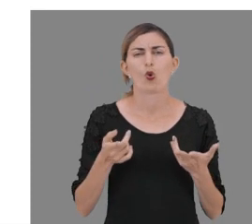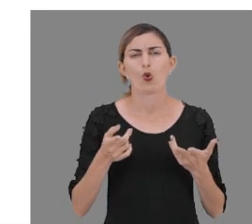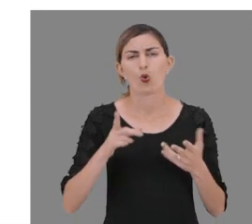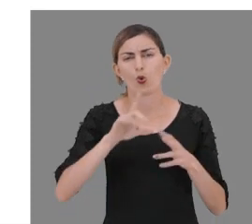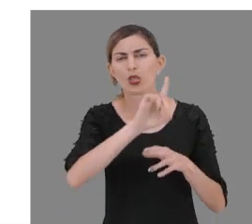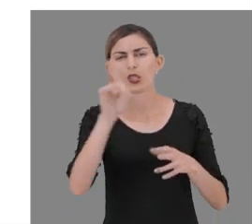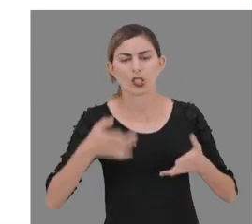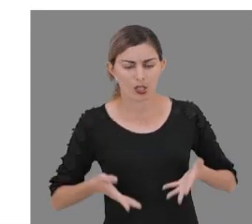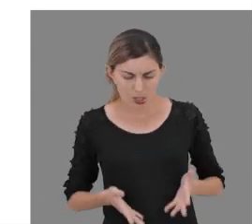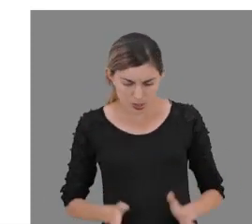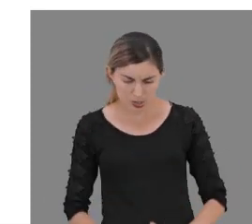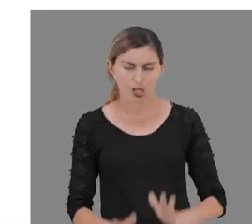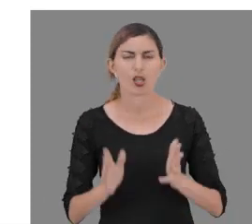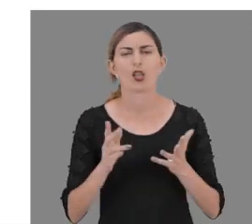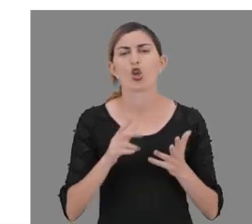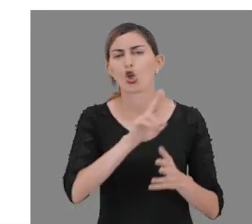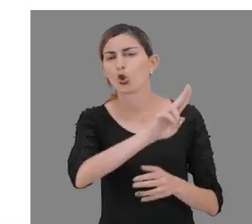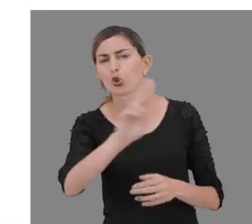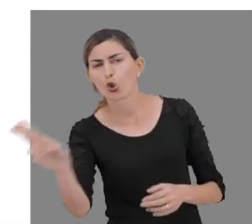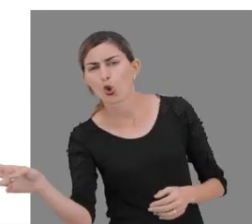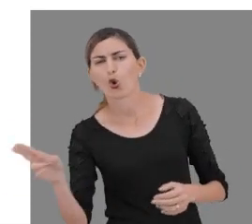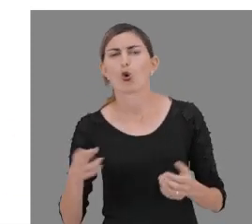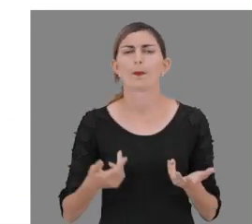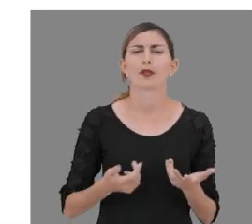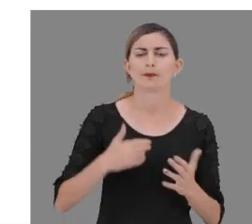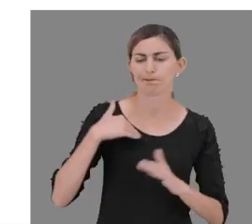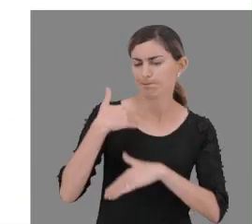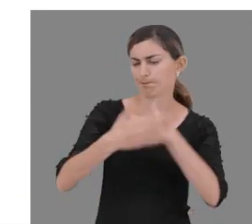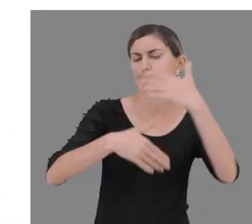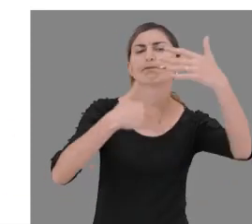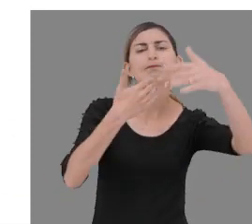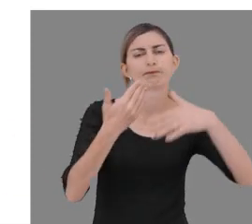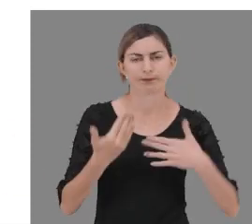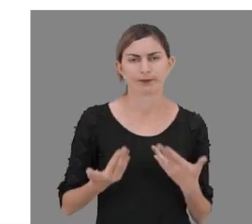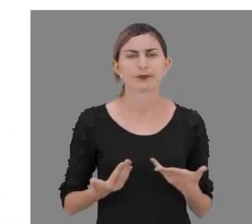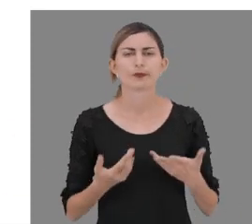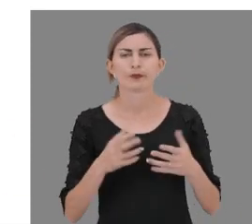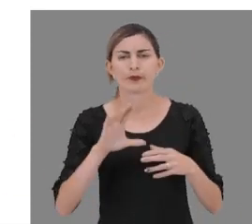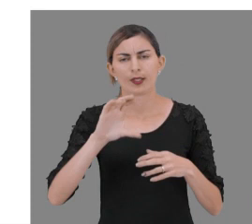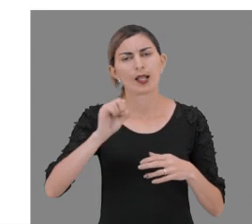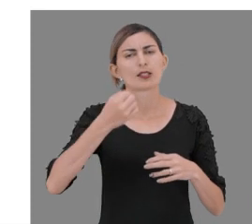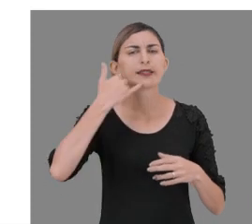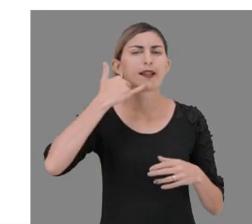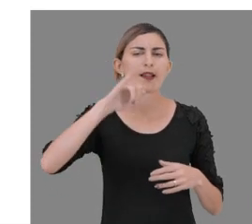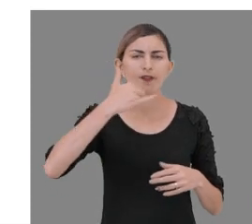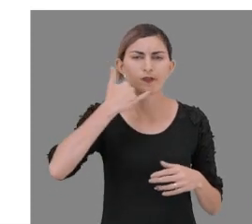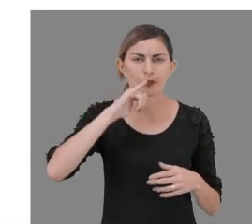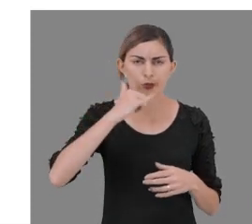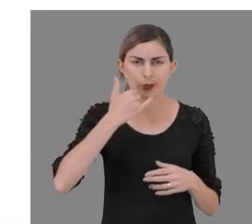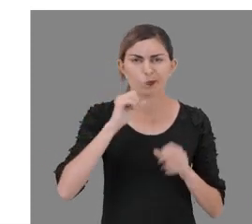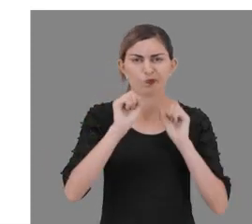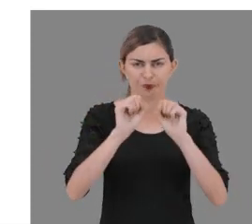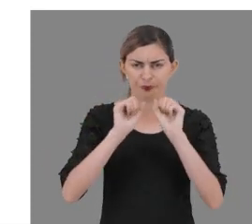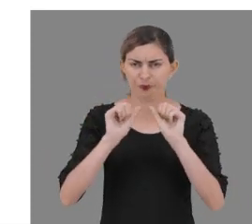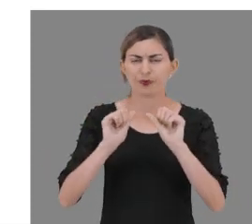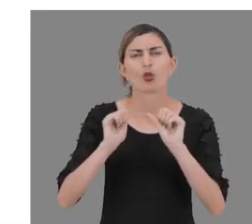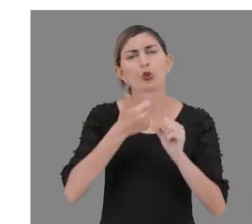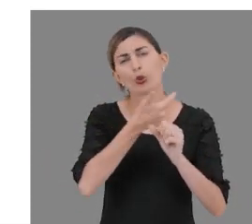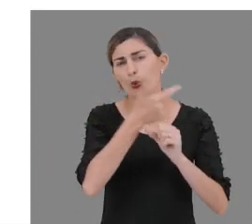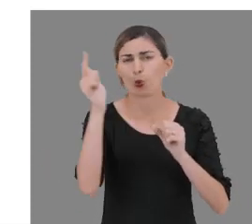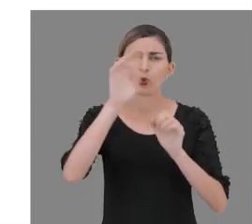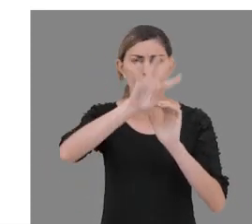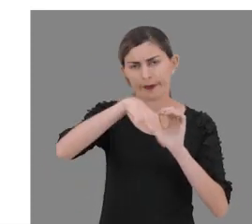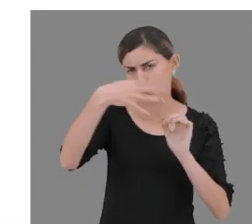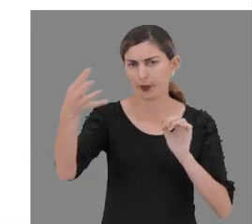do cabelo, data de nascimento, nome e assim por diante. No caso do telefone, como ele